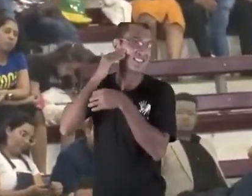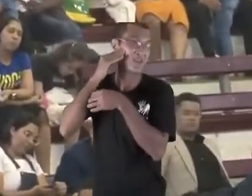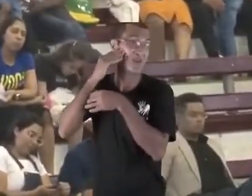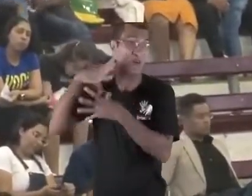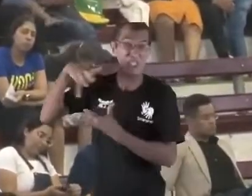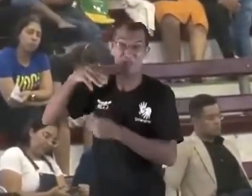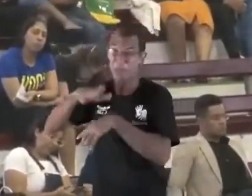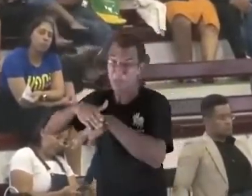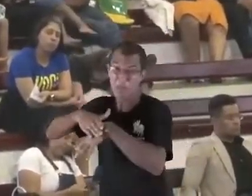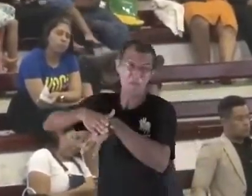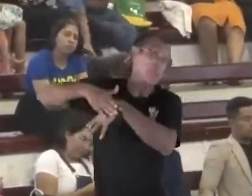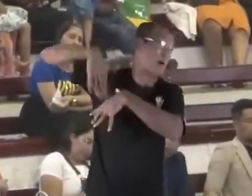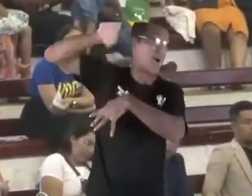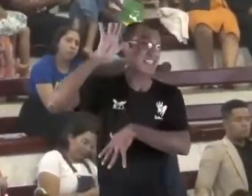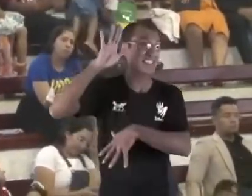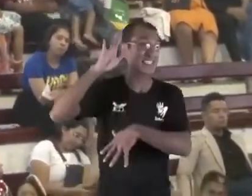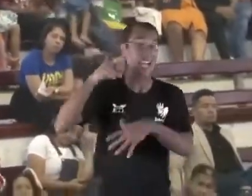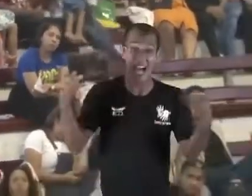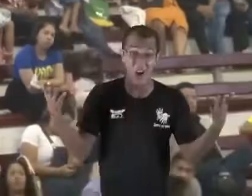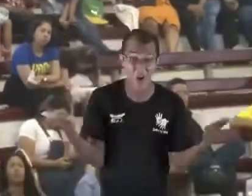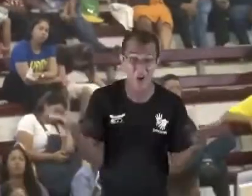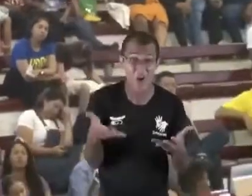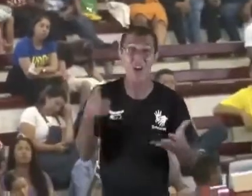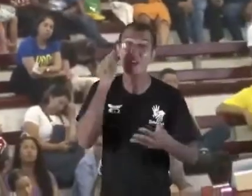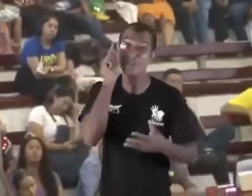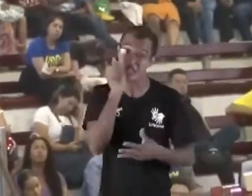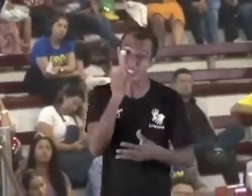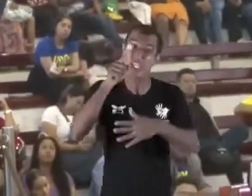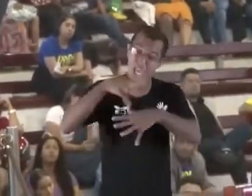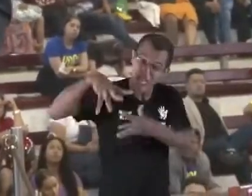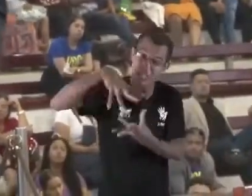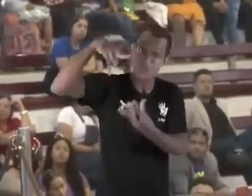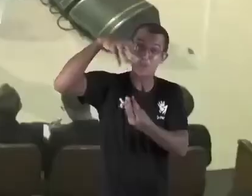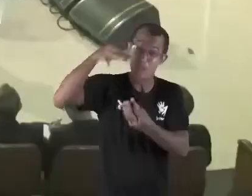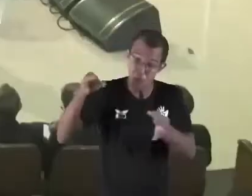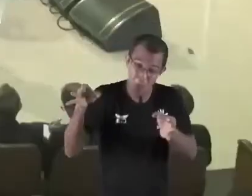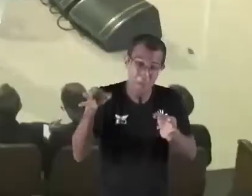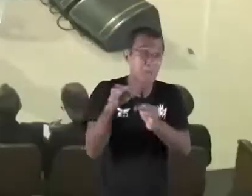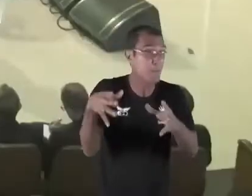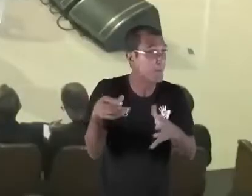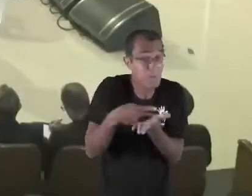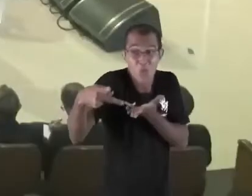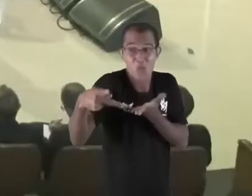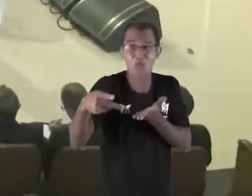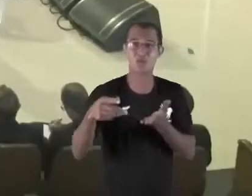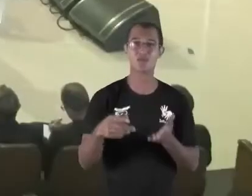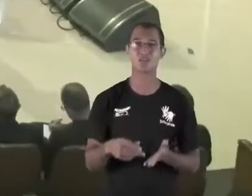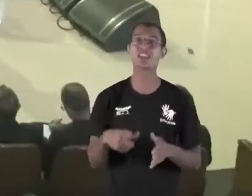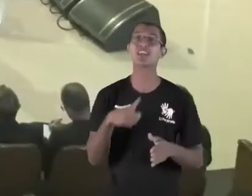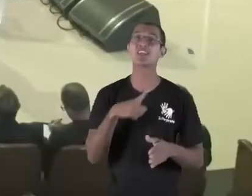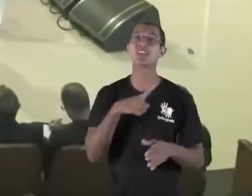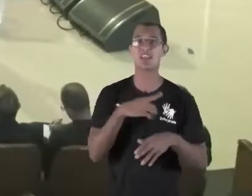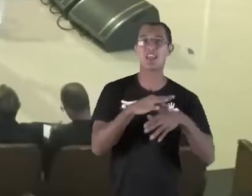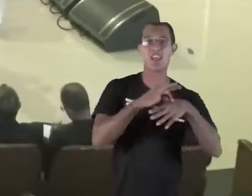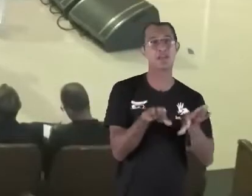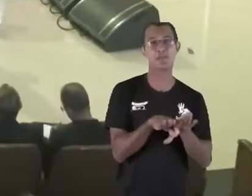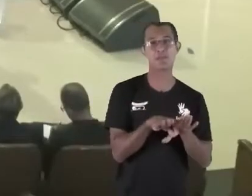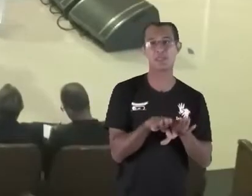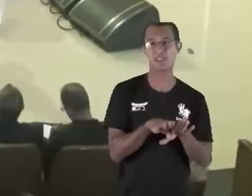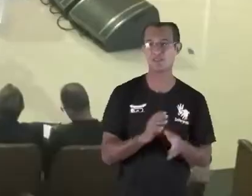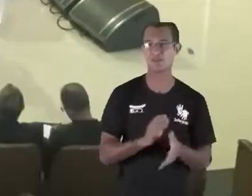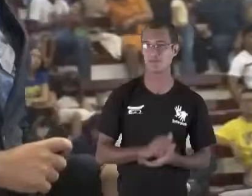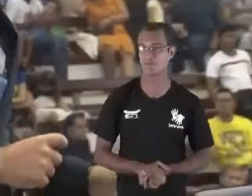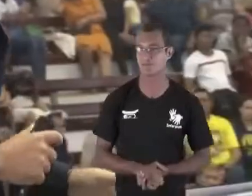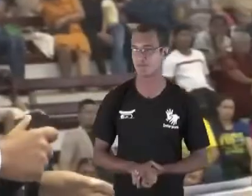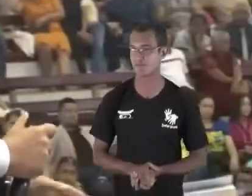Espírito. Agora você é Espírito e tem carne.